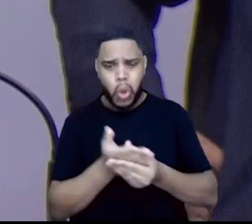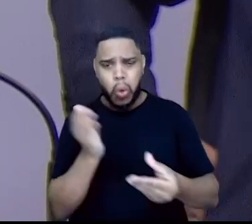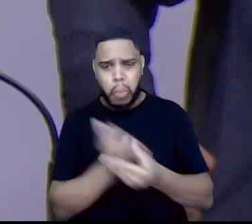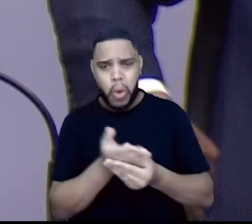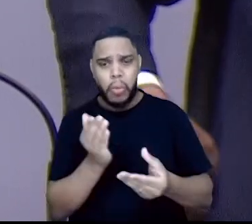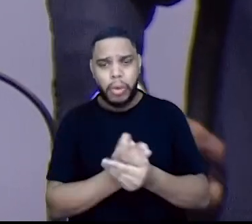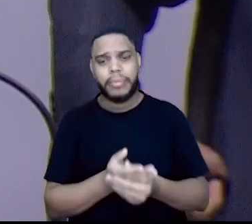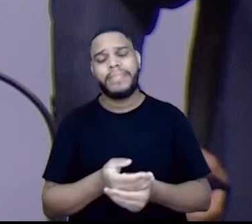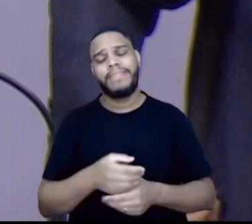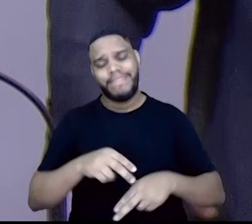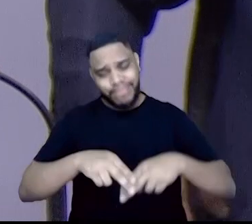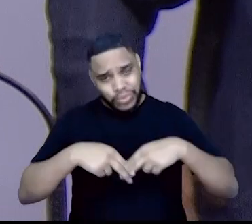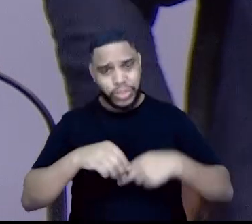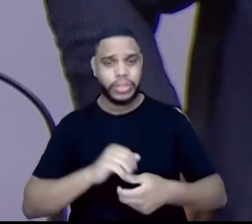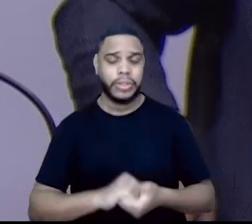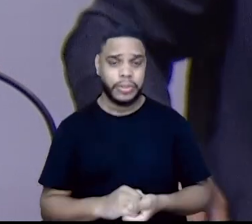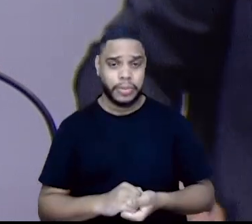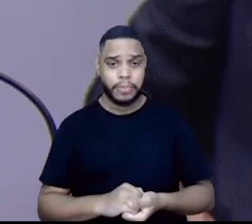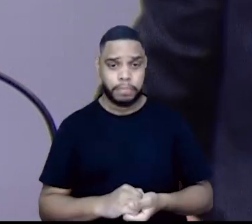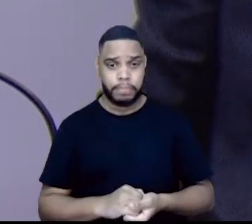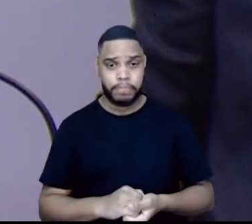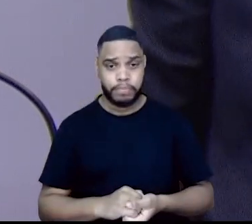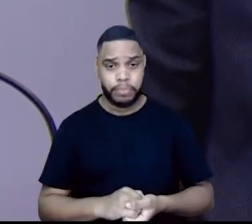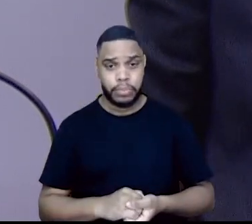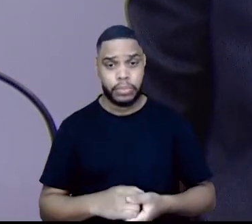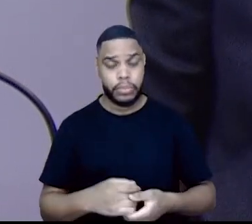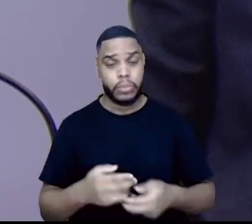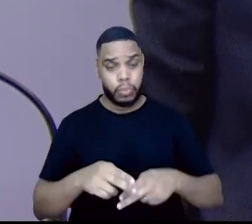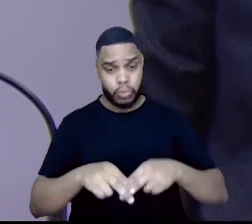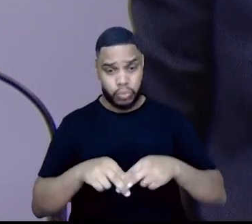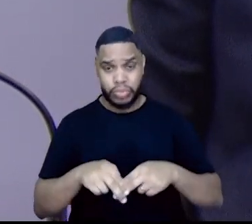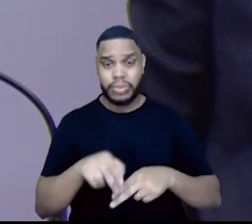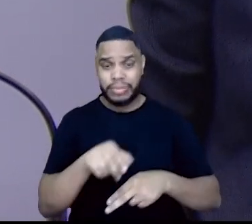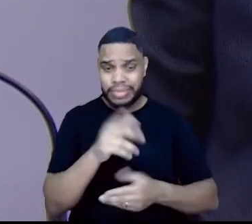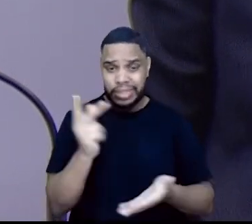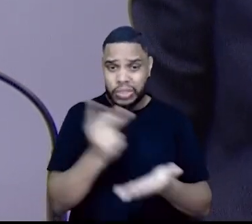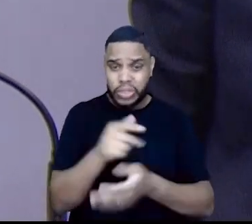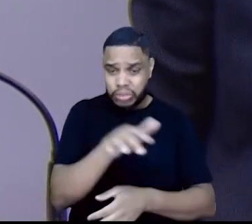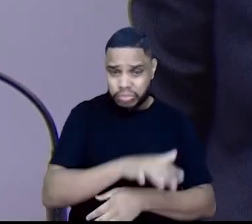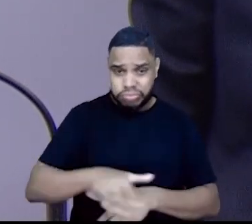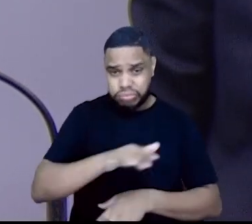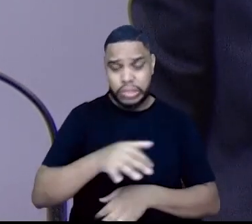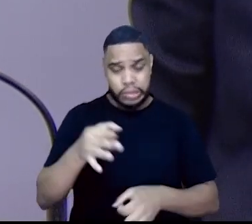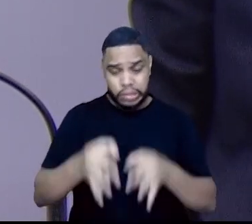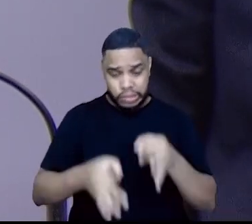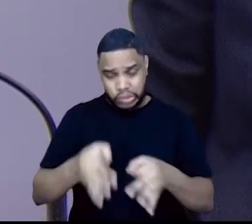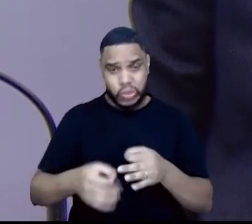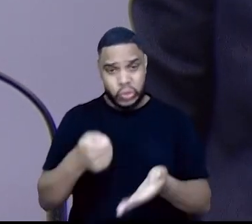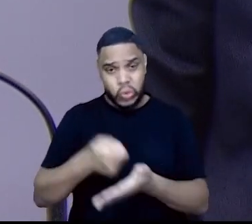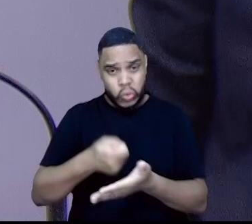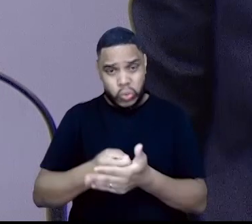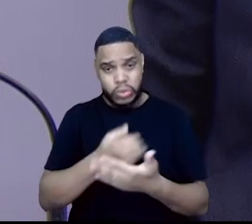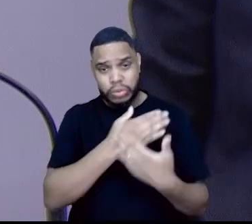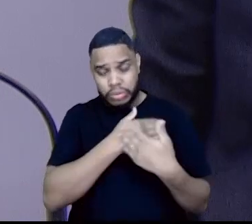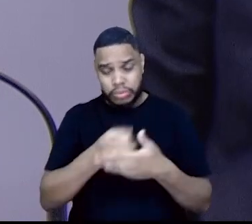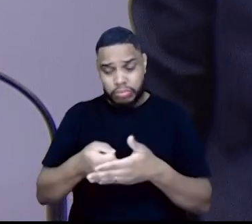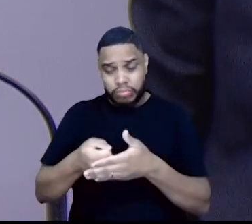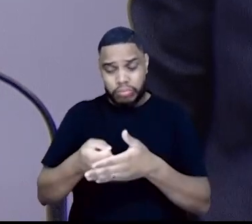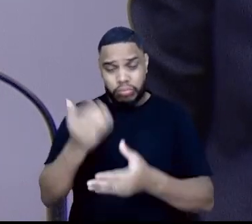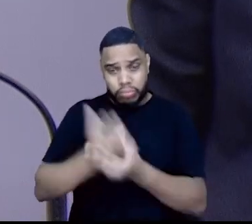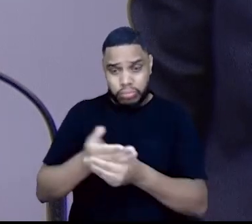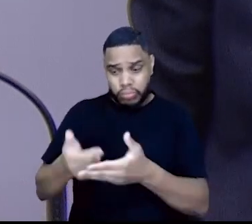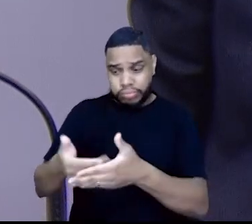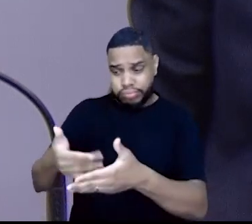tribunais. É precisamente nesse cenário que o sistema de precedentes obrigatórios emerge como